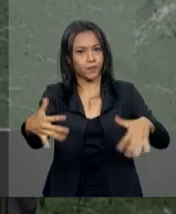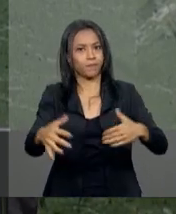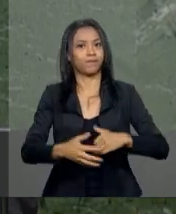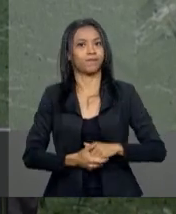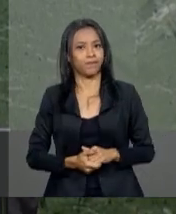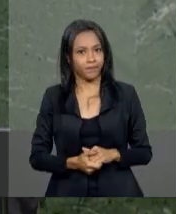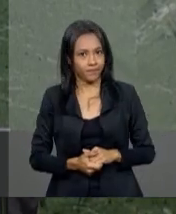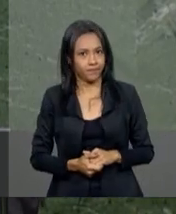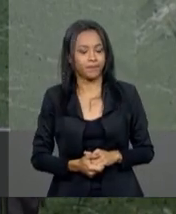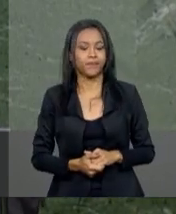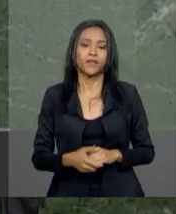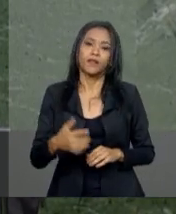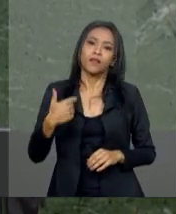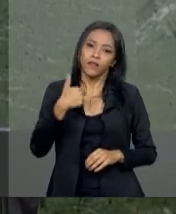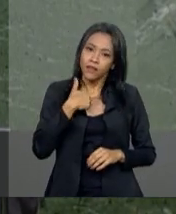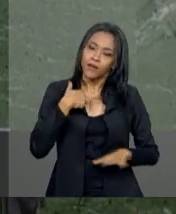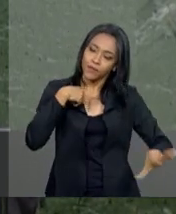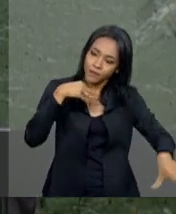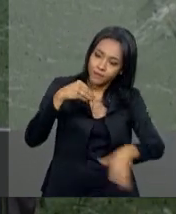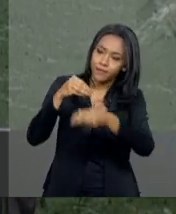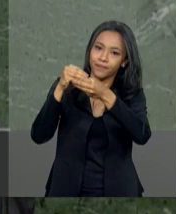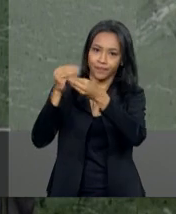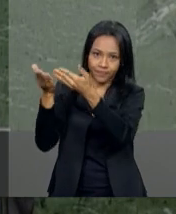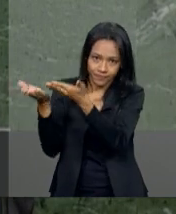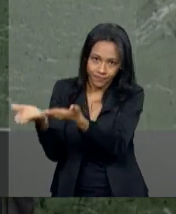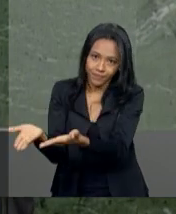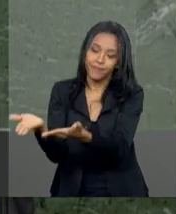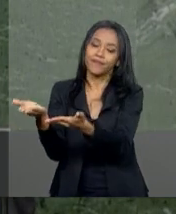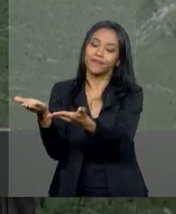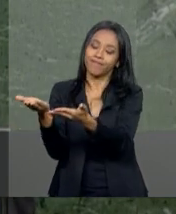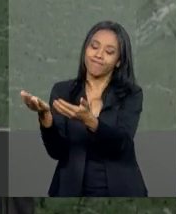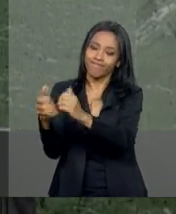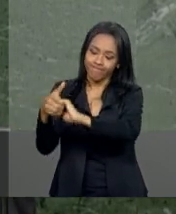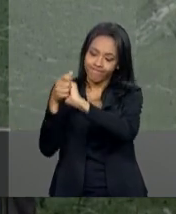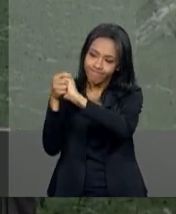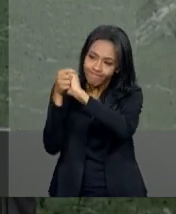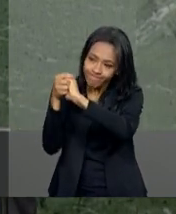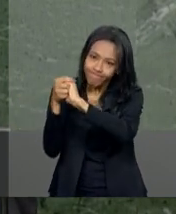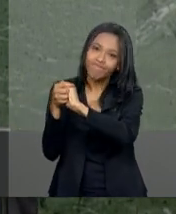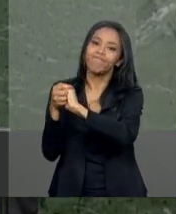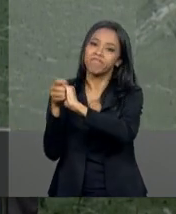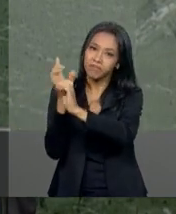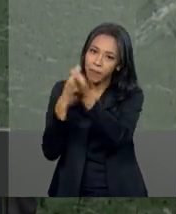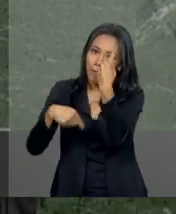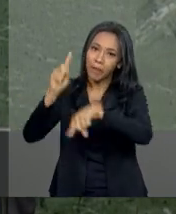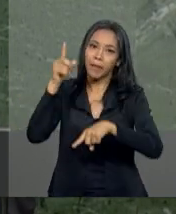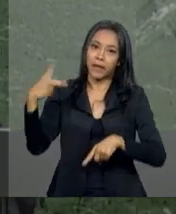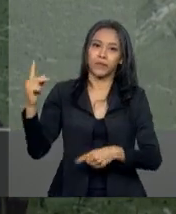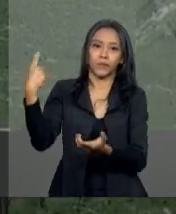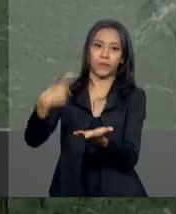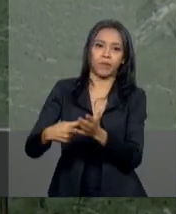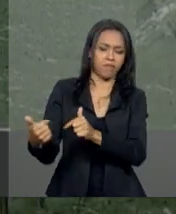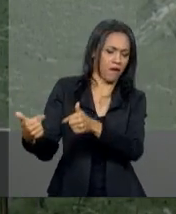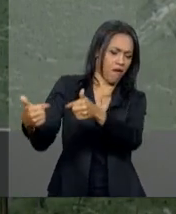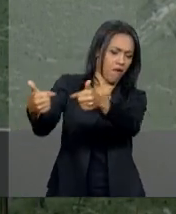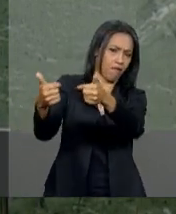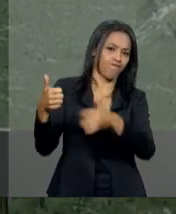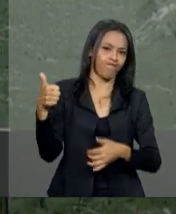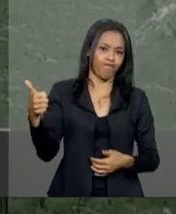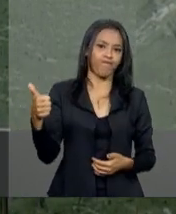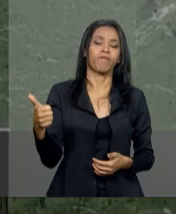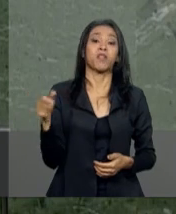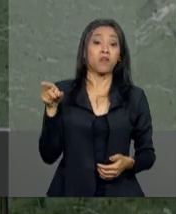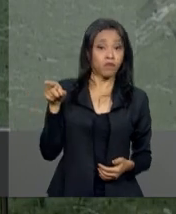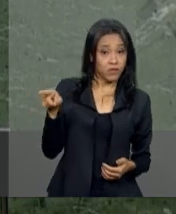reitero o senhora presidente meus votos de pleno êxito na sua missão tenha a